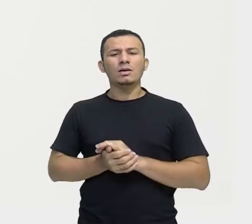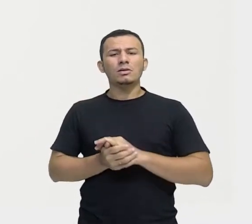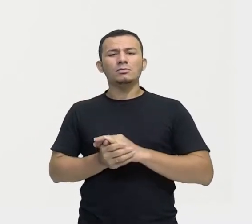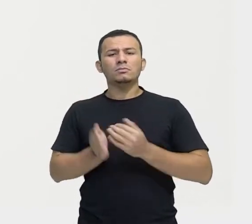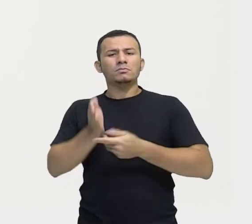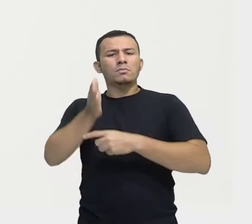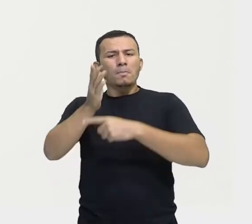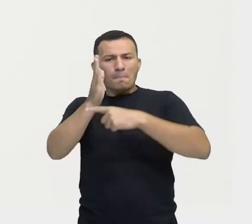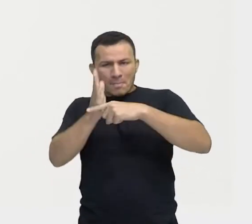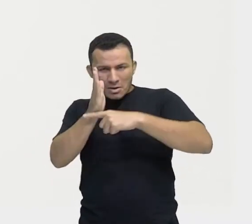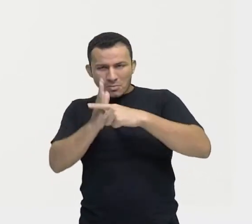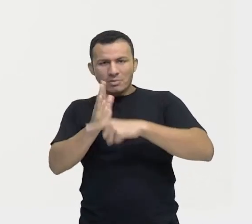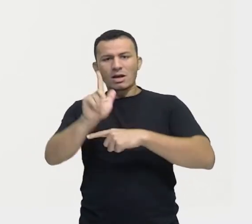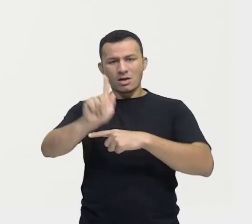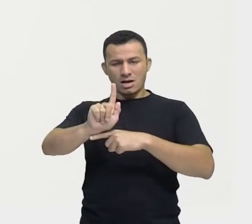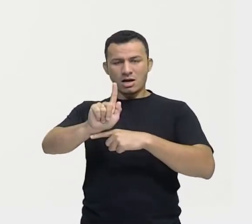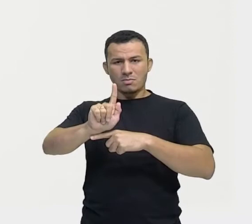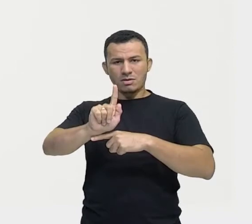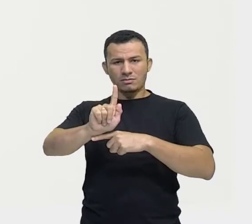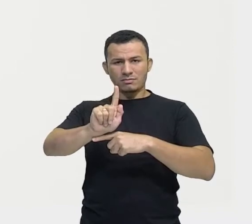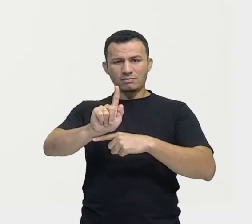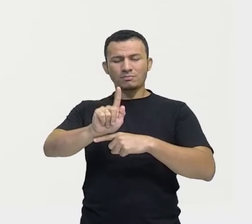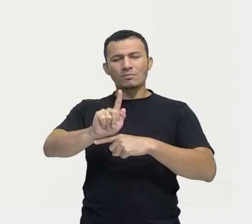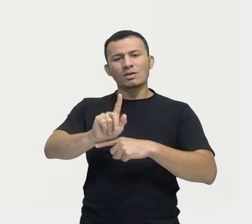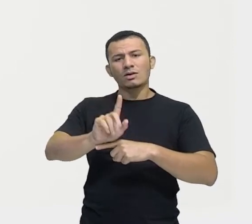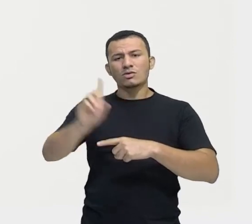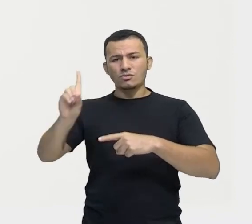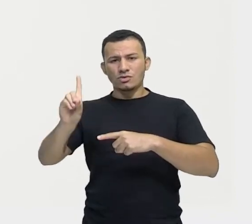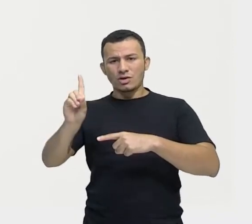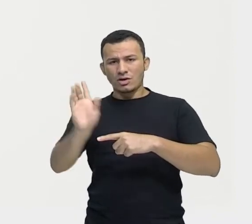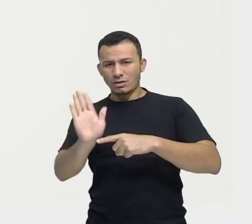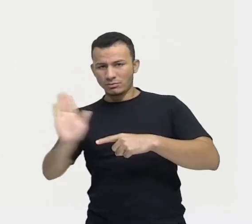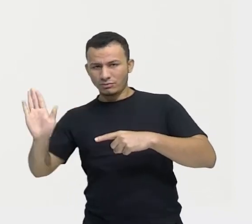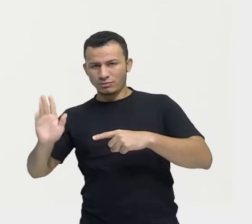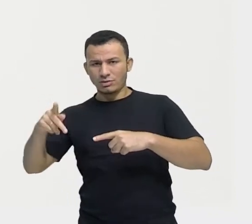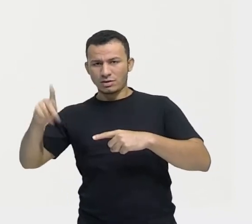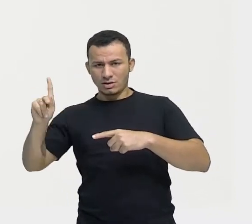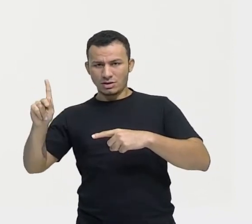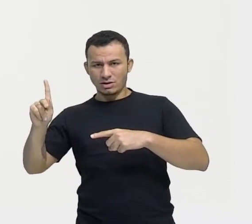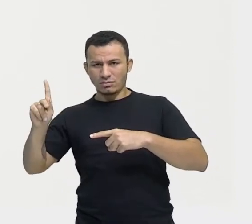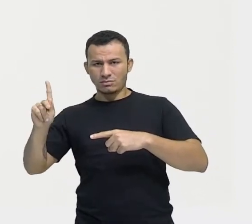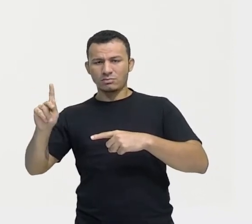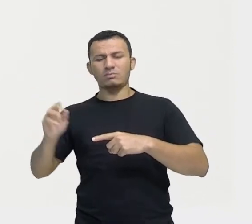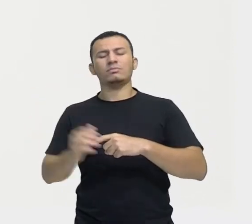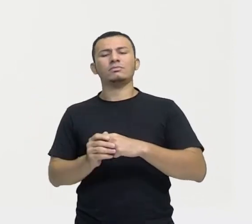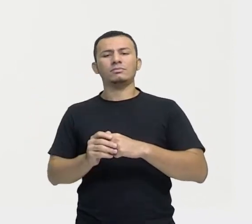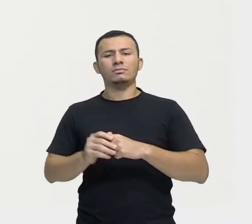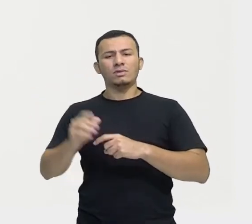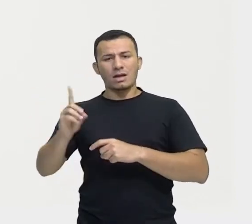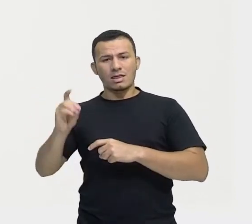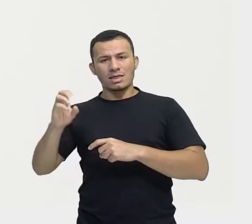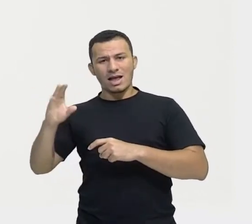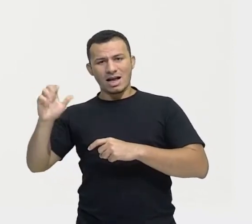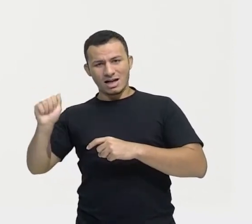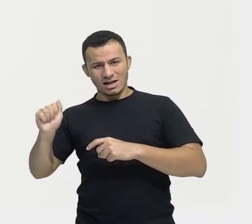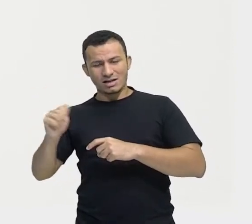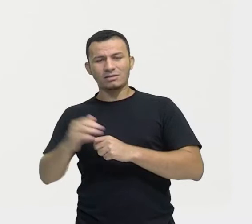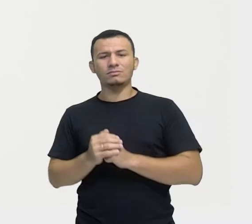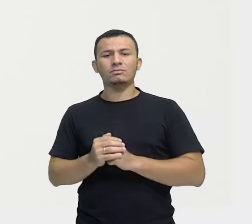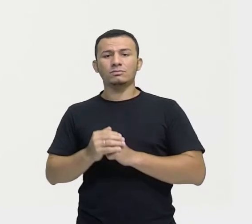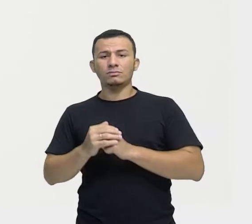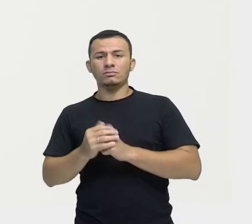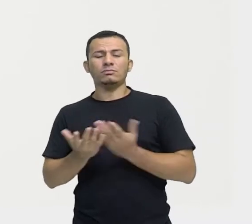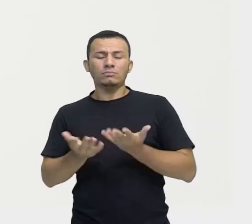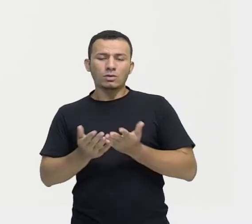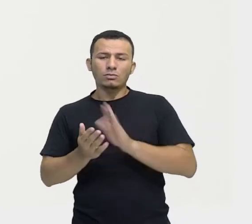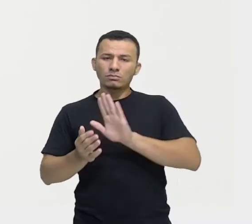grama, à direita os múltiplos, quilograma, hectograma, decagrama, e à